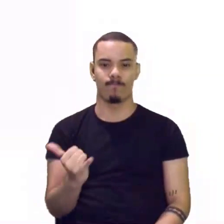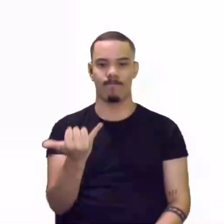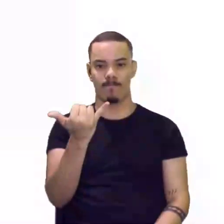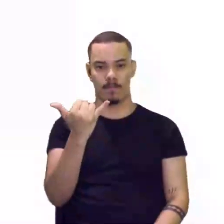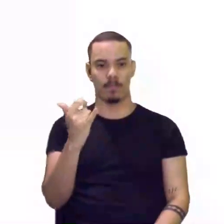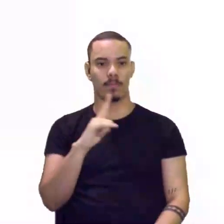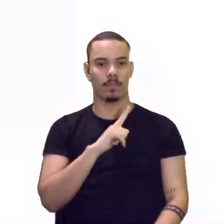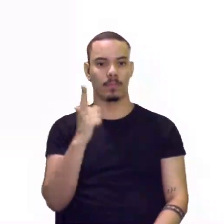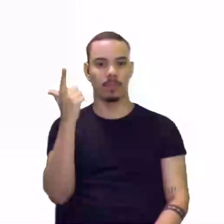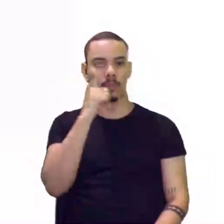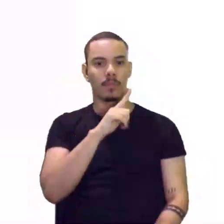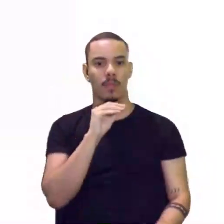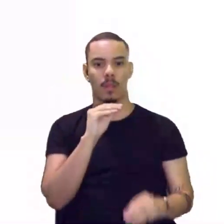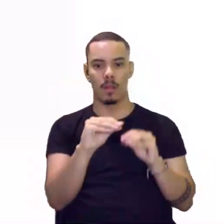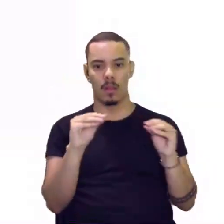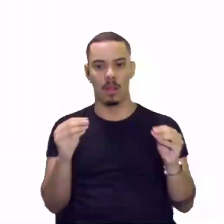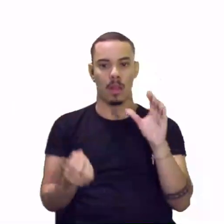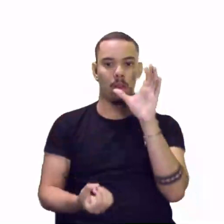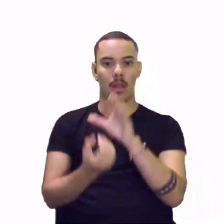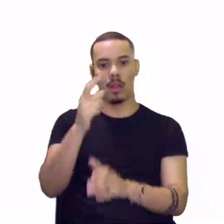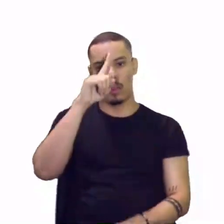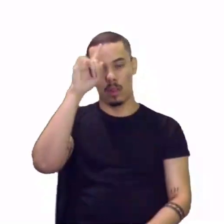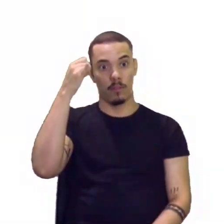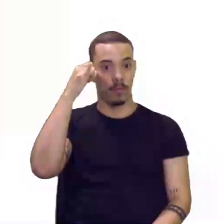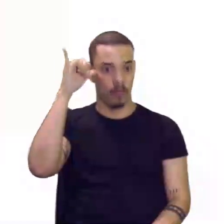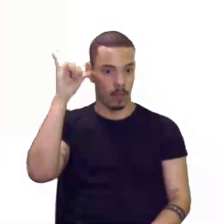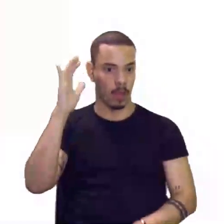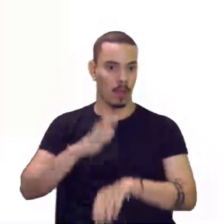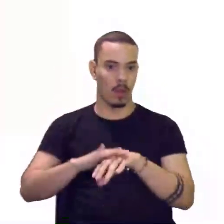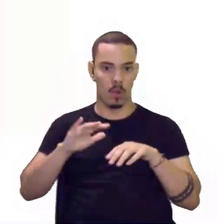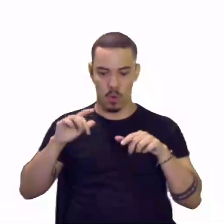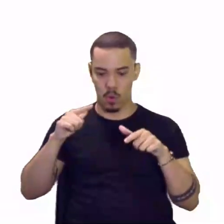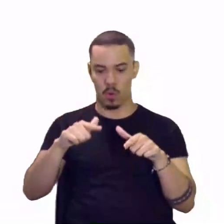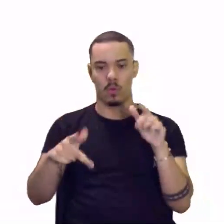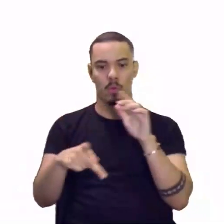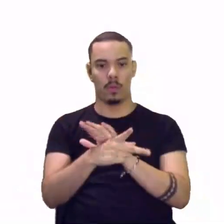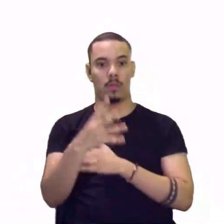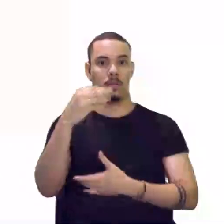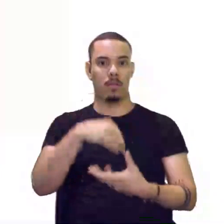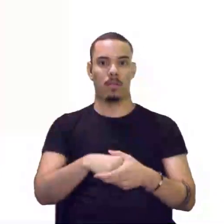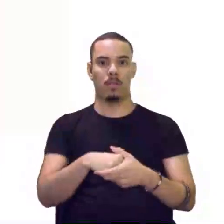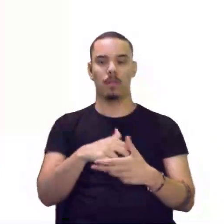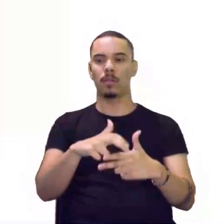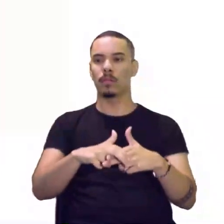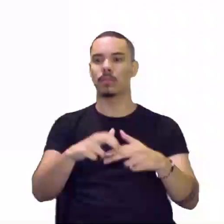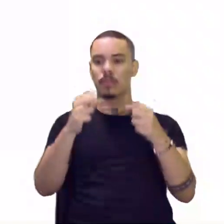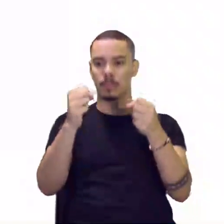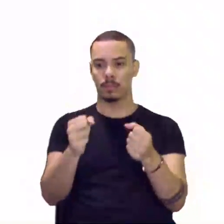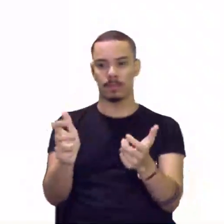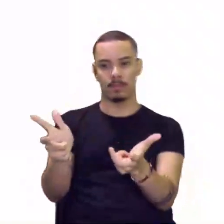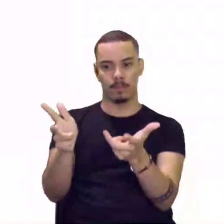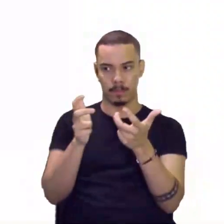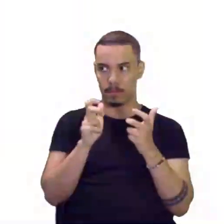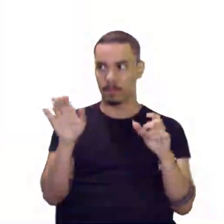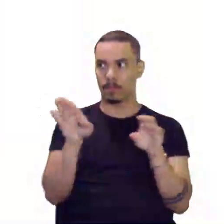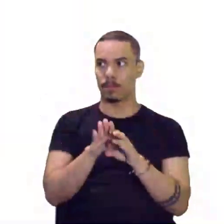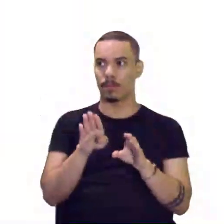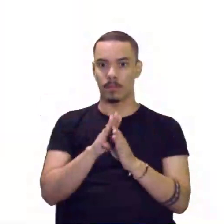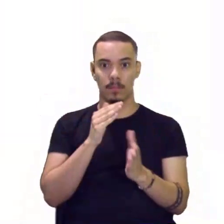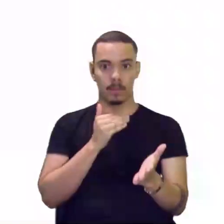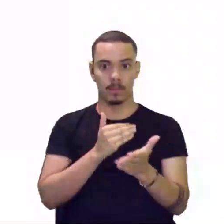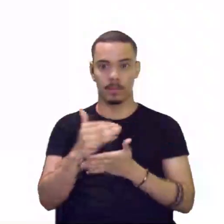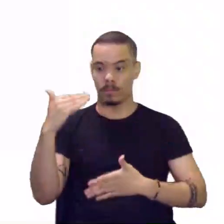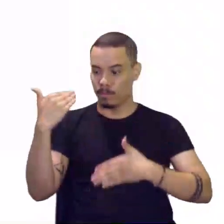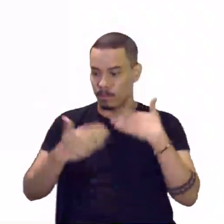sendo ocupada, e com isso a criação de gado foi ocupando o interior. Então você já pode perceber aí que já começa a haver